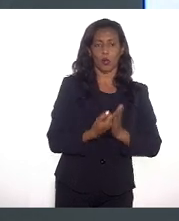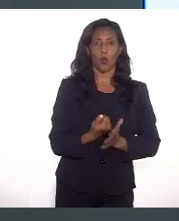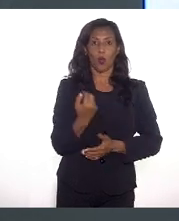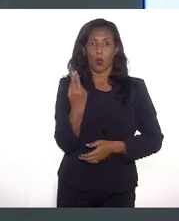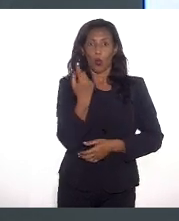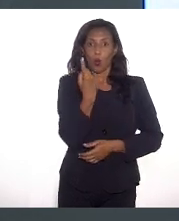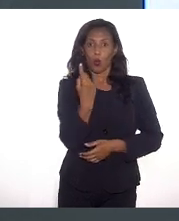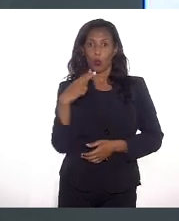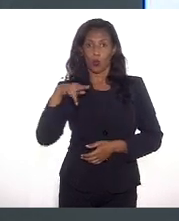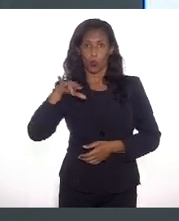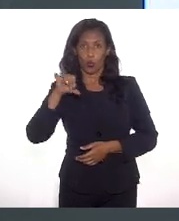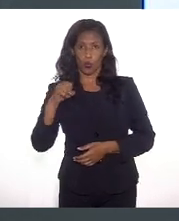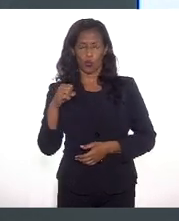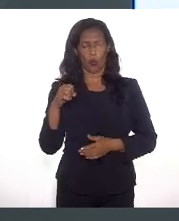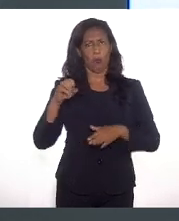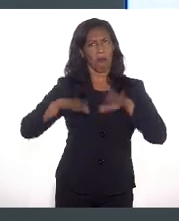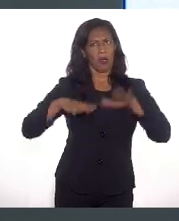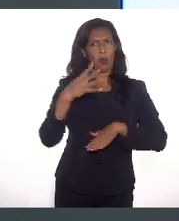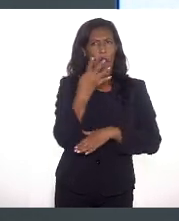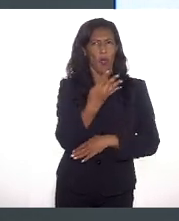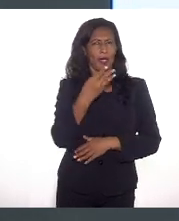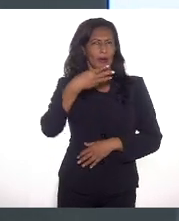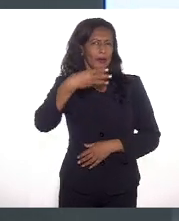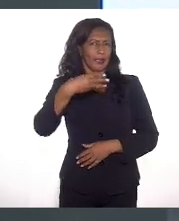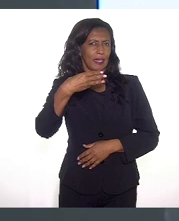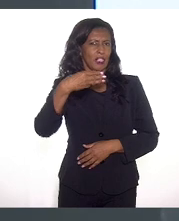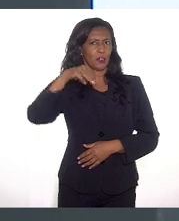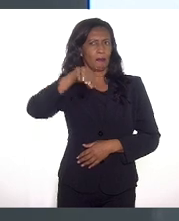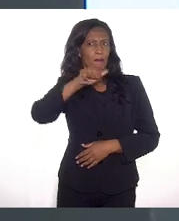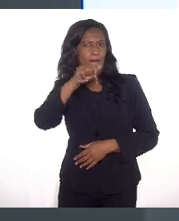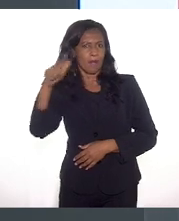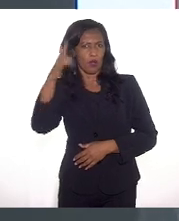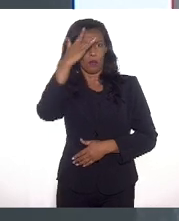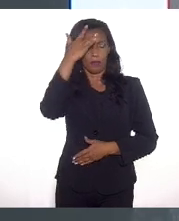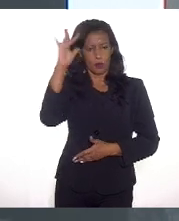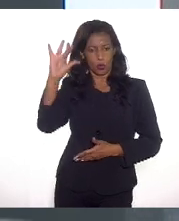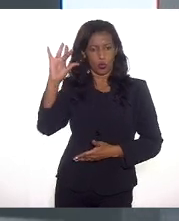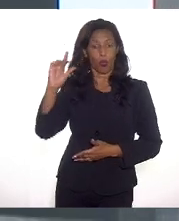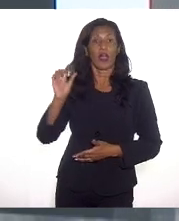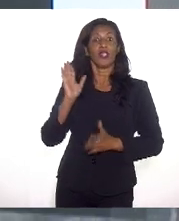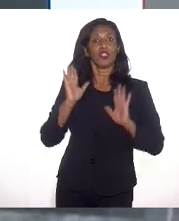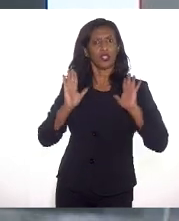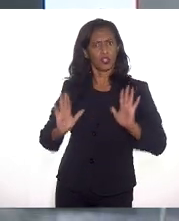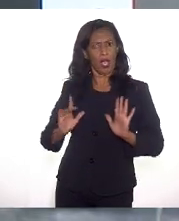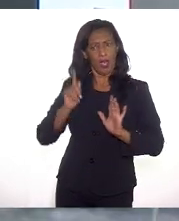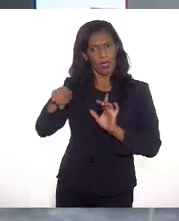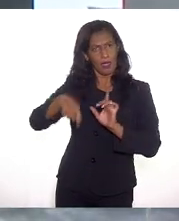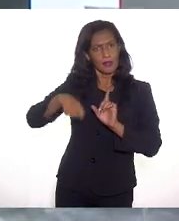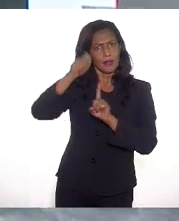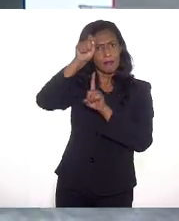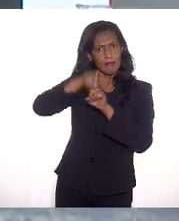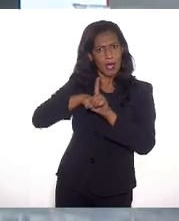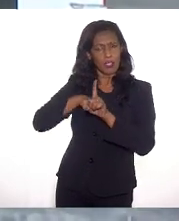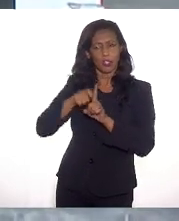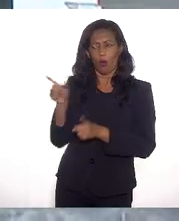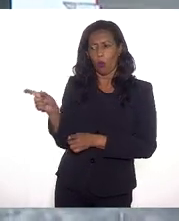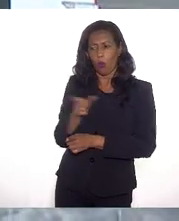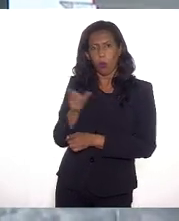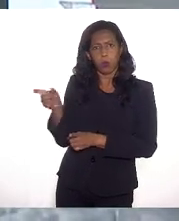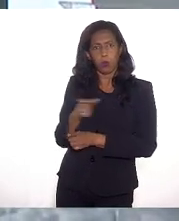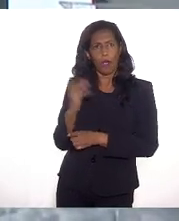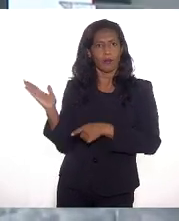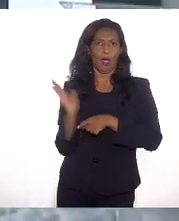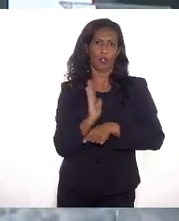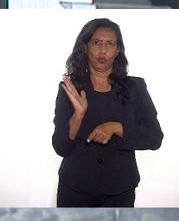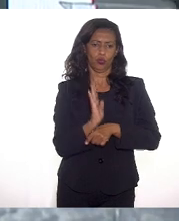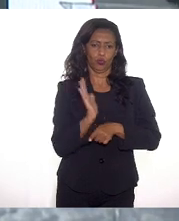quase 43 mil famílias que receberão o auxílio emergencial já nesse mês. Nesse exato